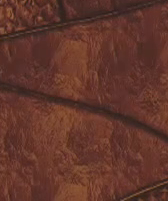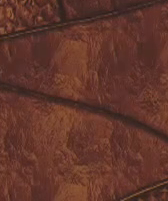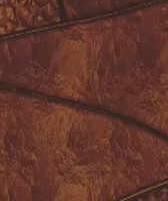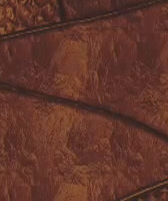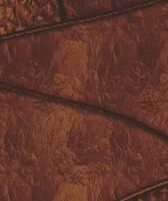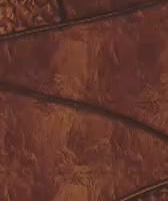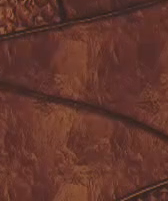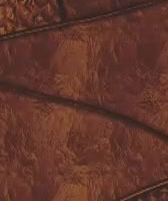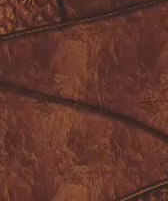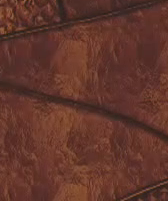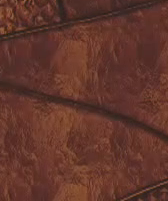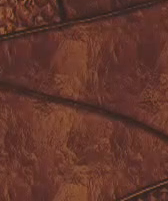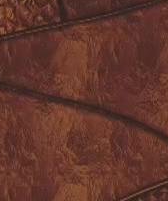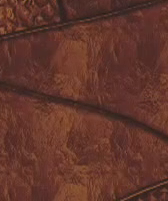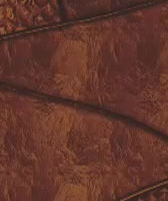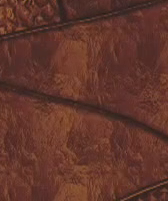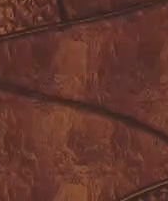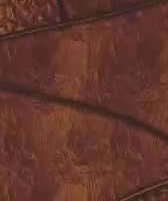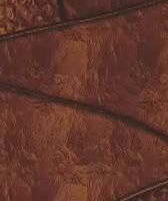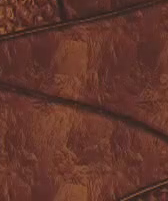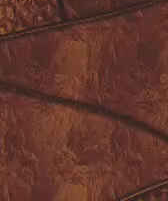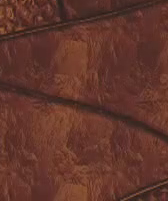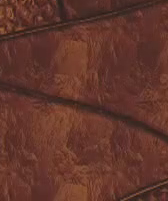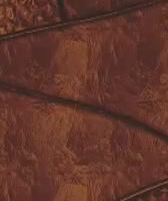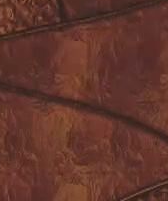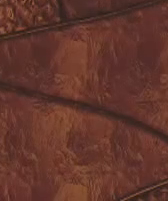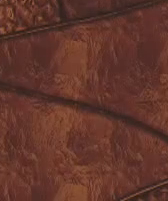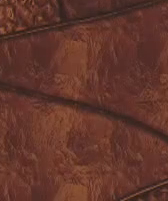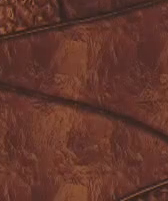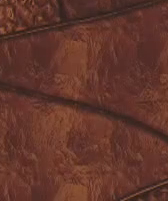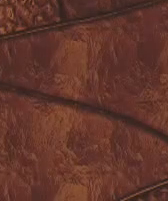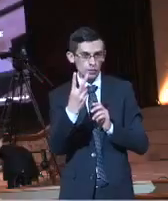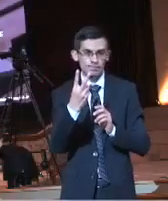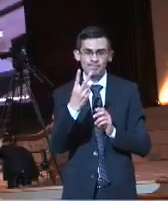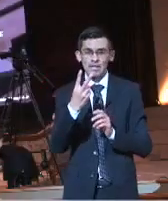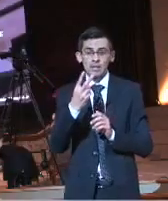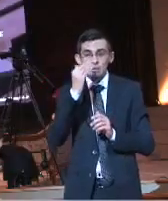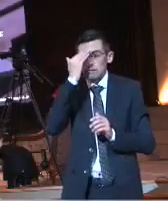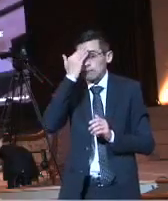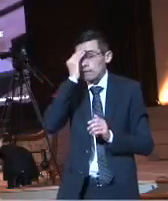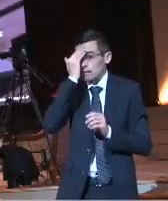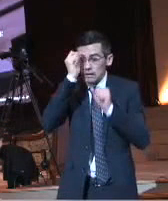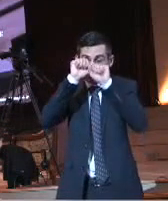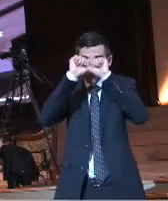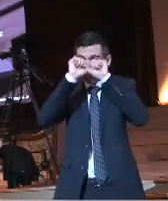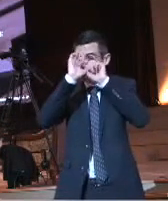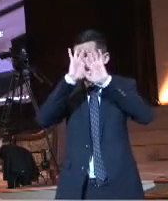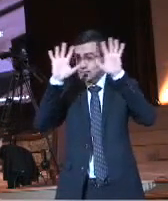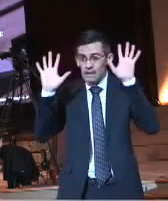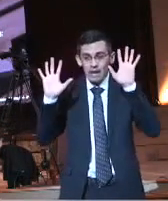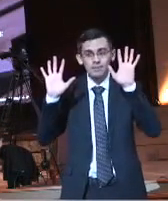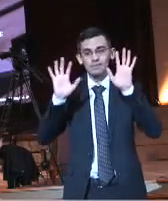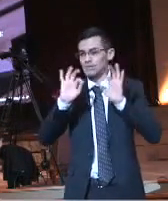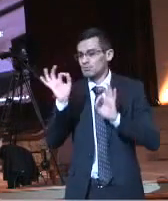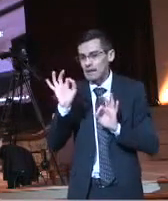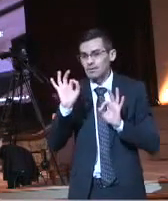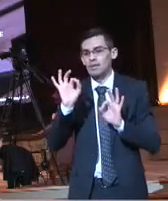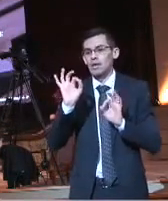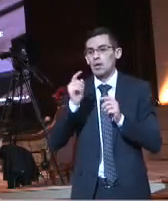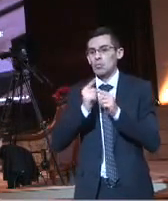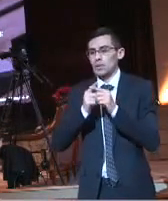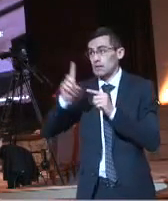isso porque até o capítulo 42, Jó ainda não tinha entendido que tudo é possível para Deus, qualquer